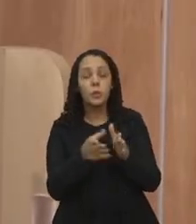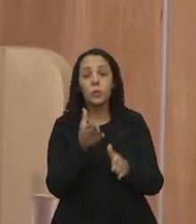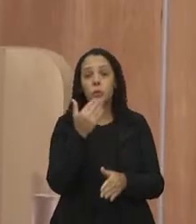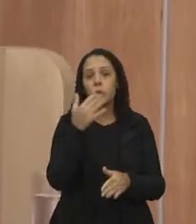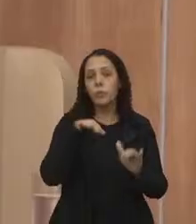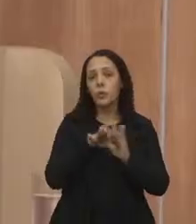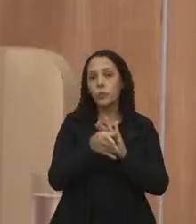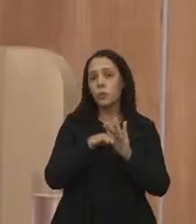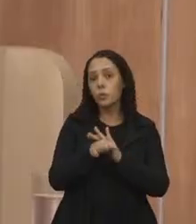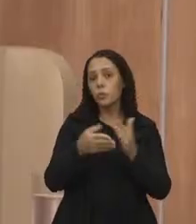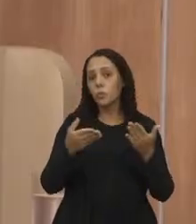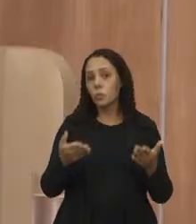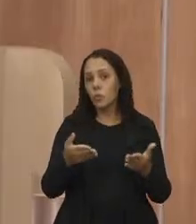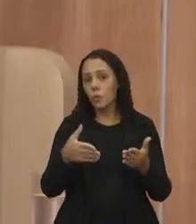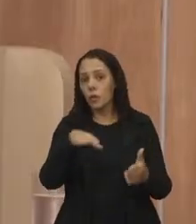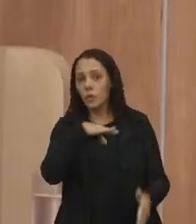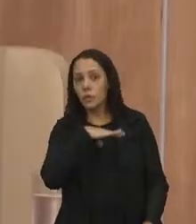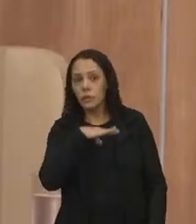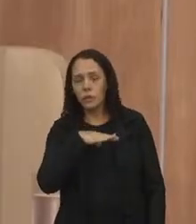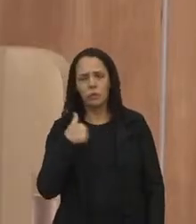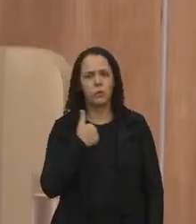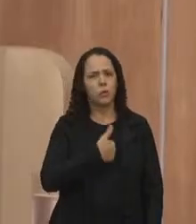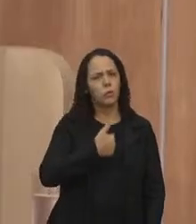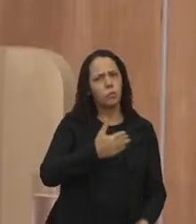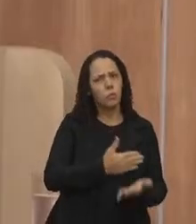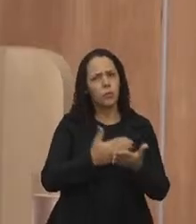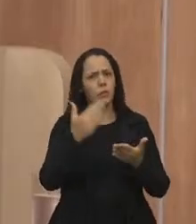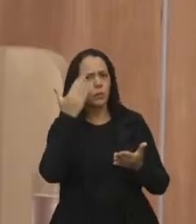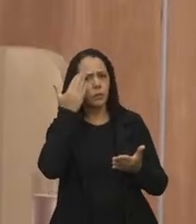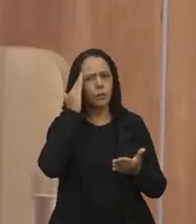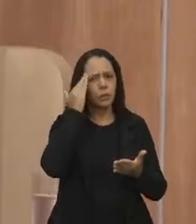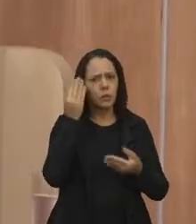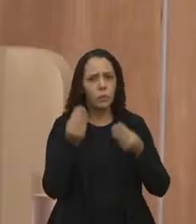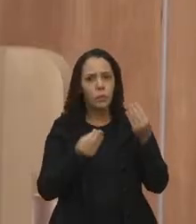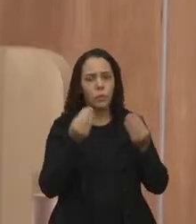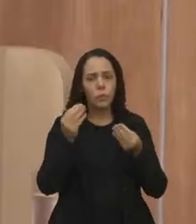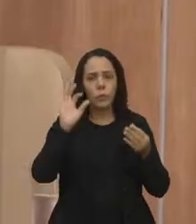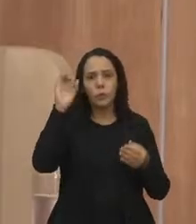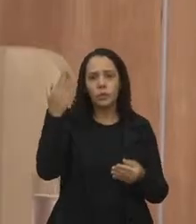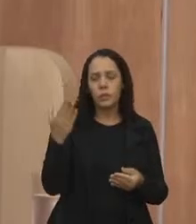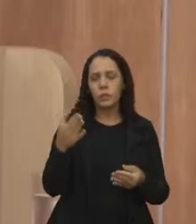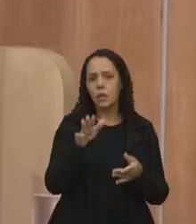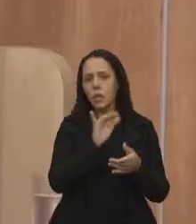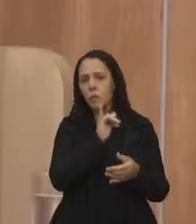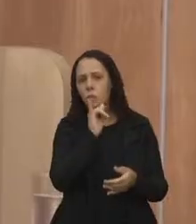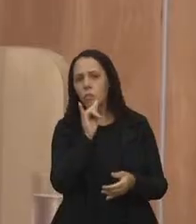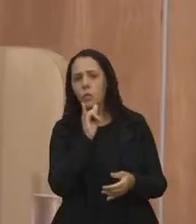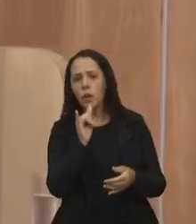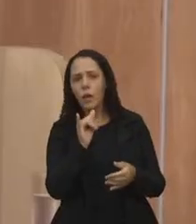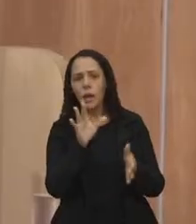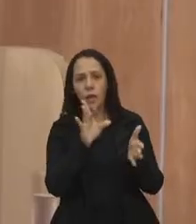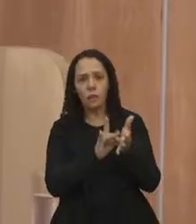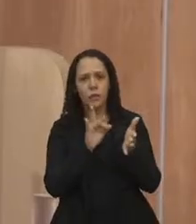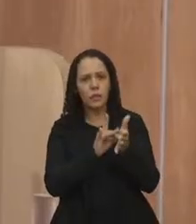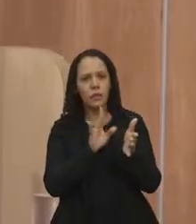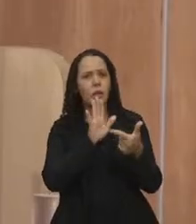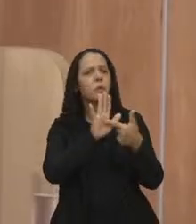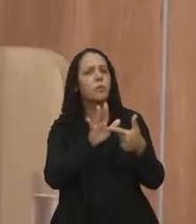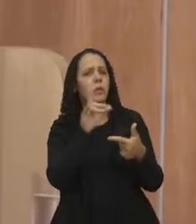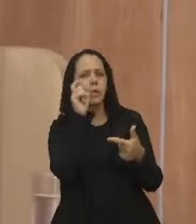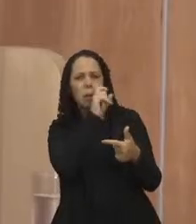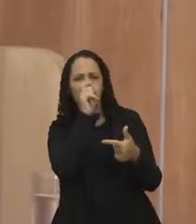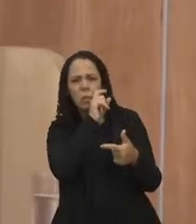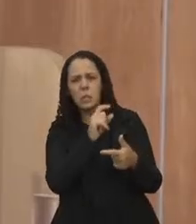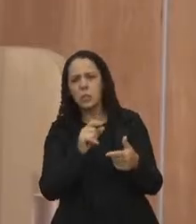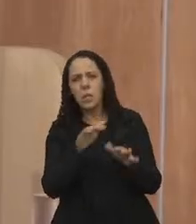hábitos de consumo do município, para a gente entender como que funcionava e desmistificar também a ideia de que todo mundo vai para São